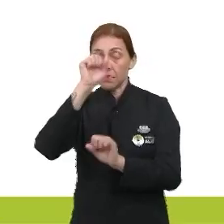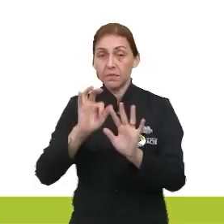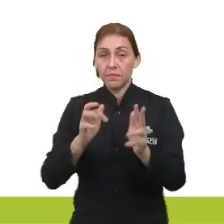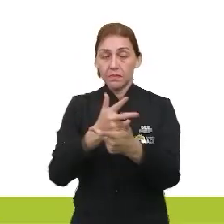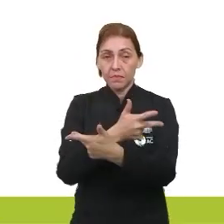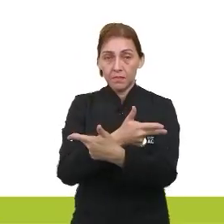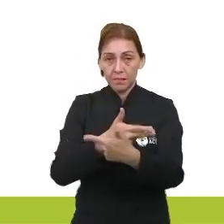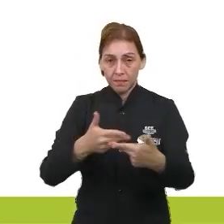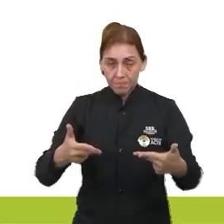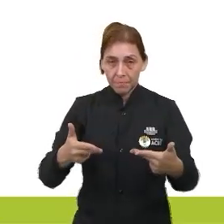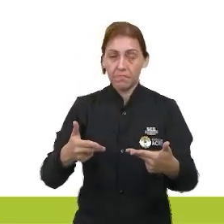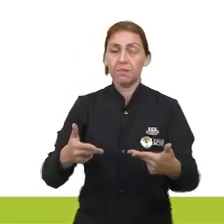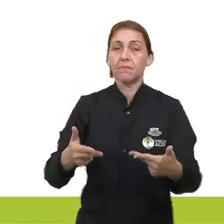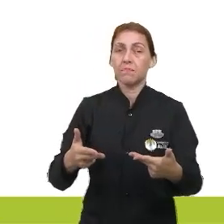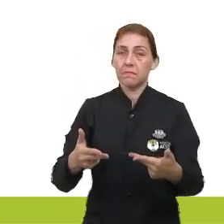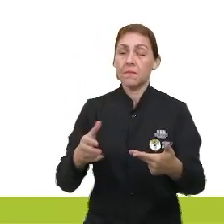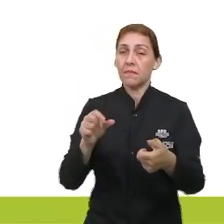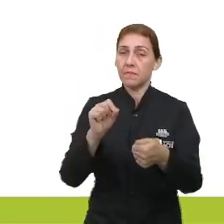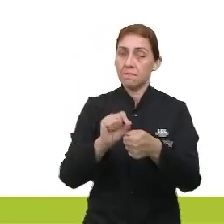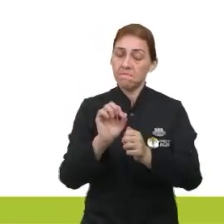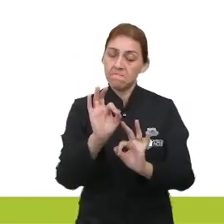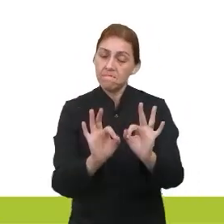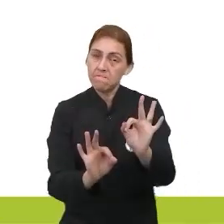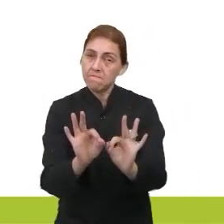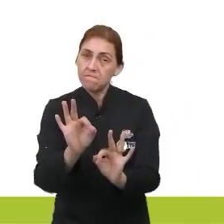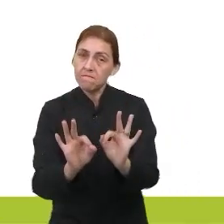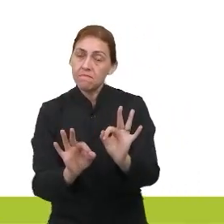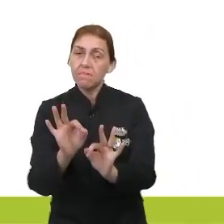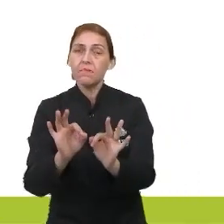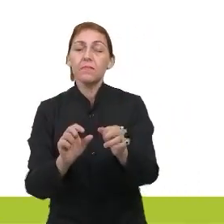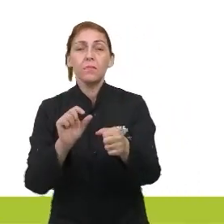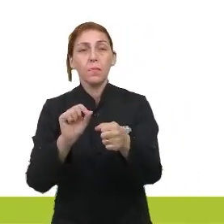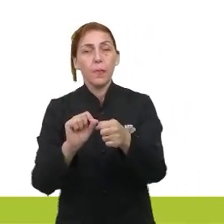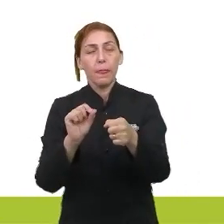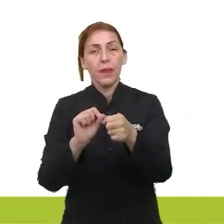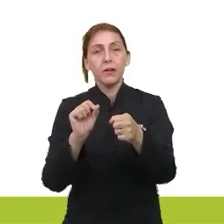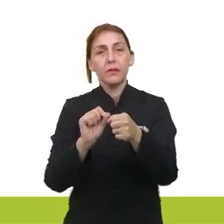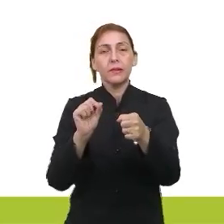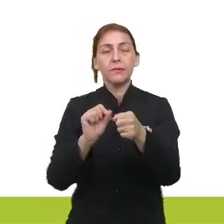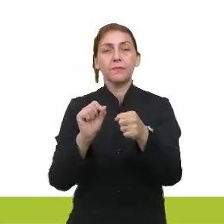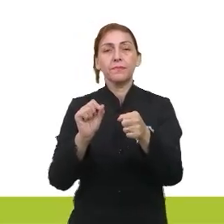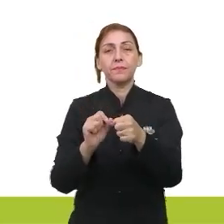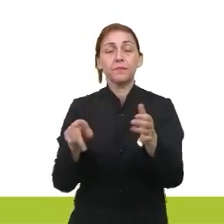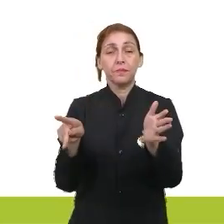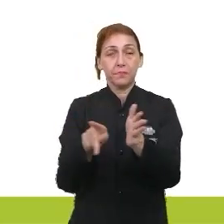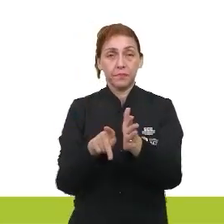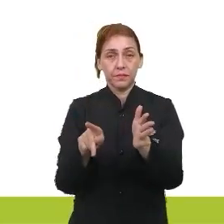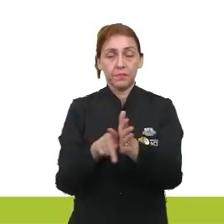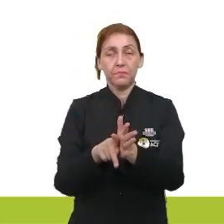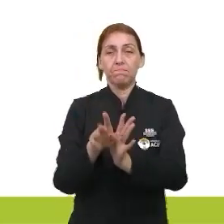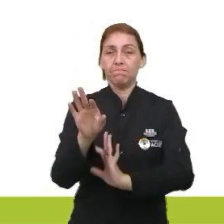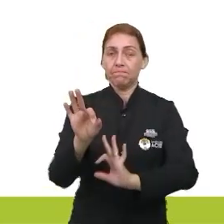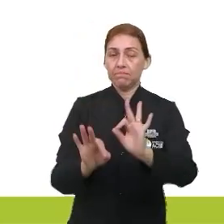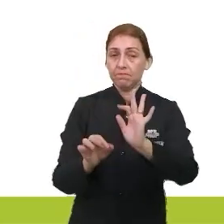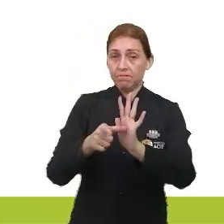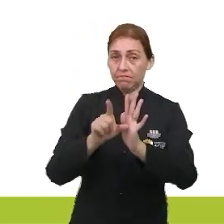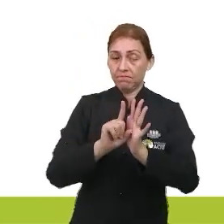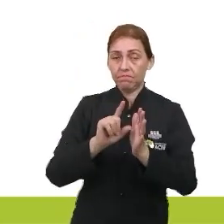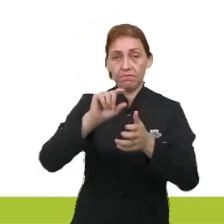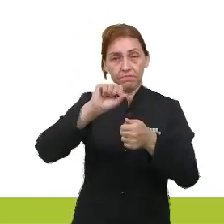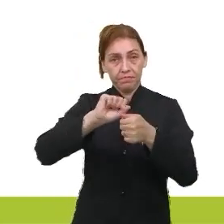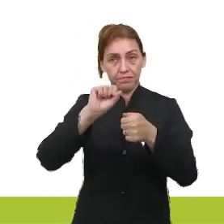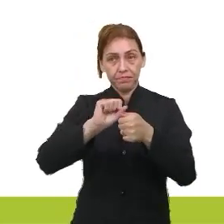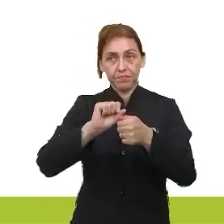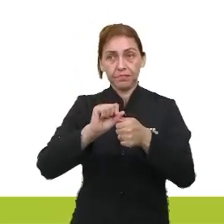máquinas, máquinas altamente programadas e que executam aí funções específicas. Galera,